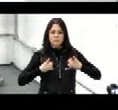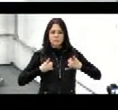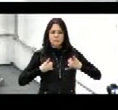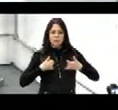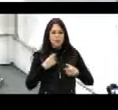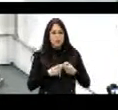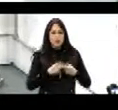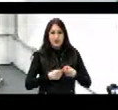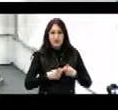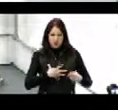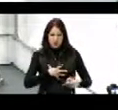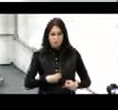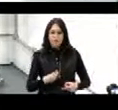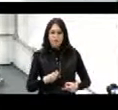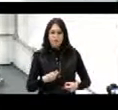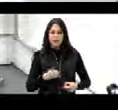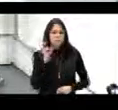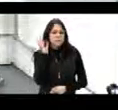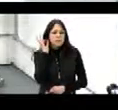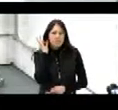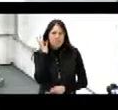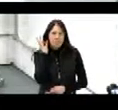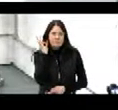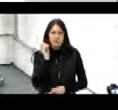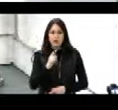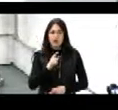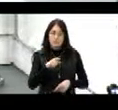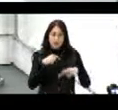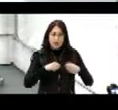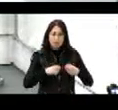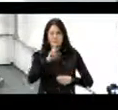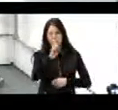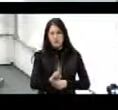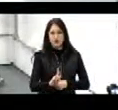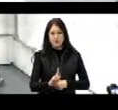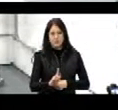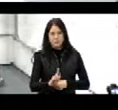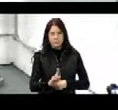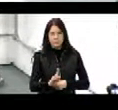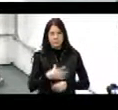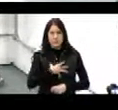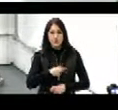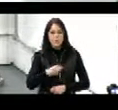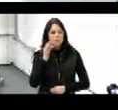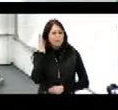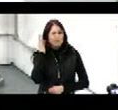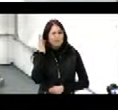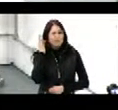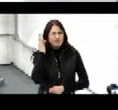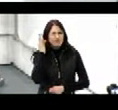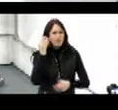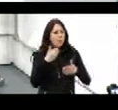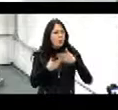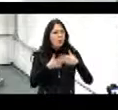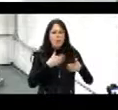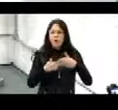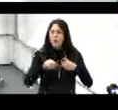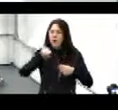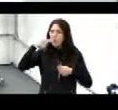são maravilhosos. Eles precisam de direitos. Eles são maravilhosos como qualquer outra